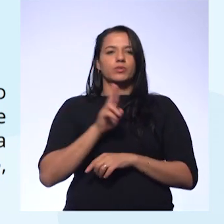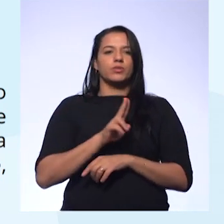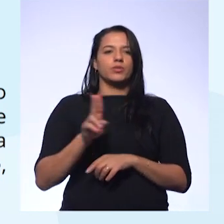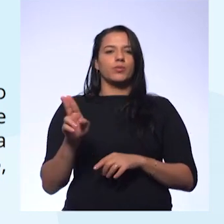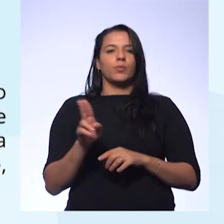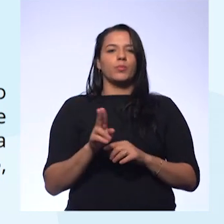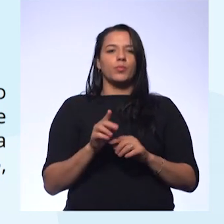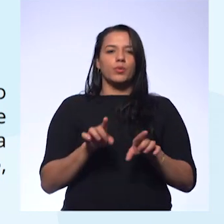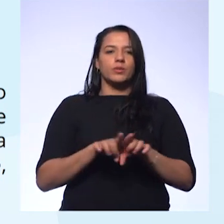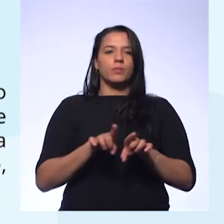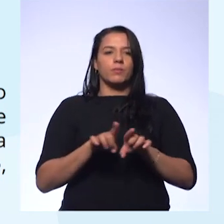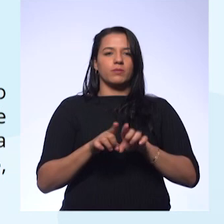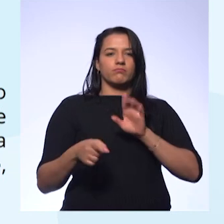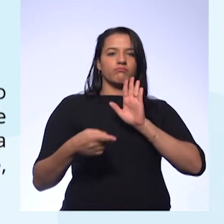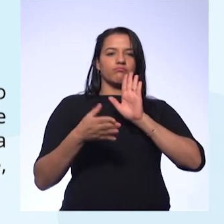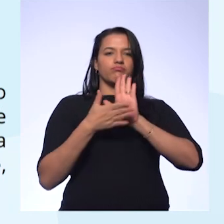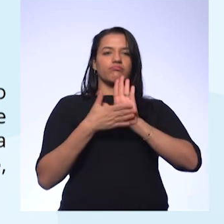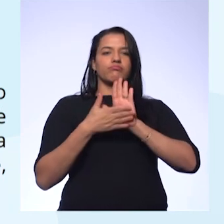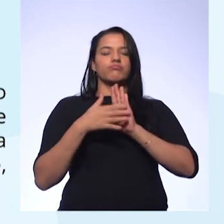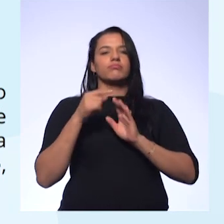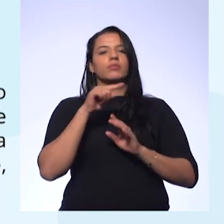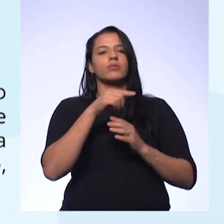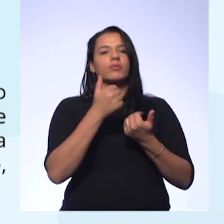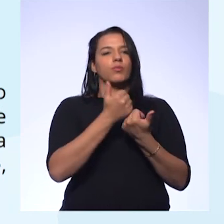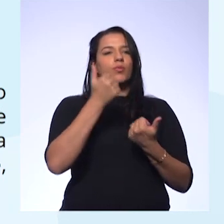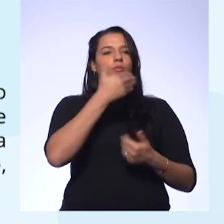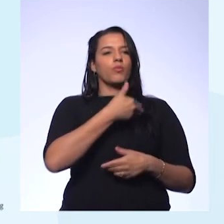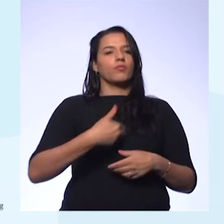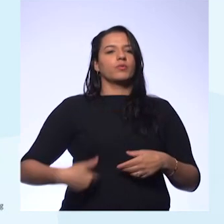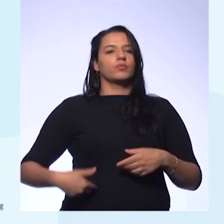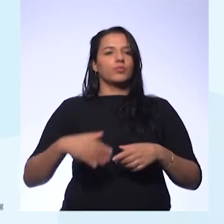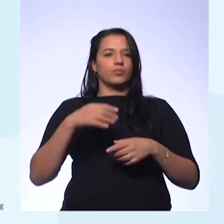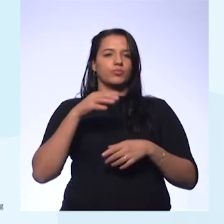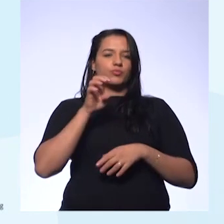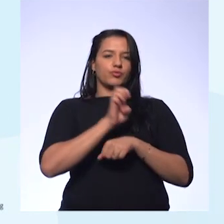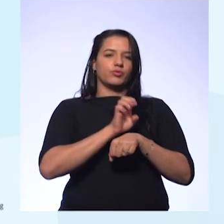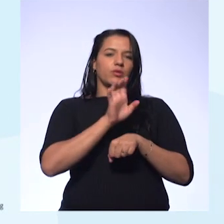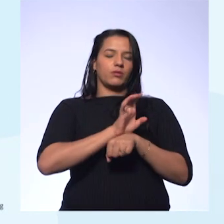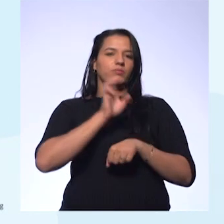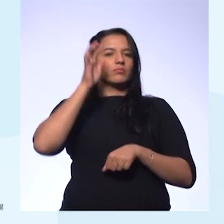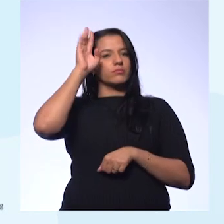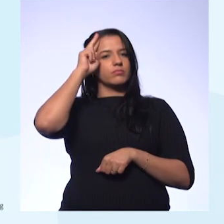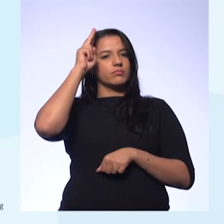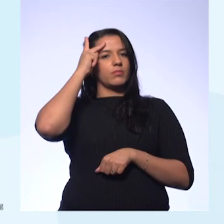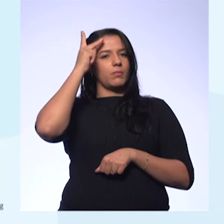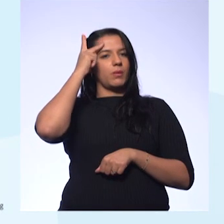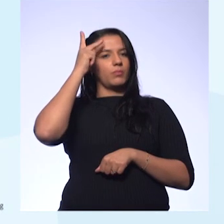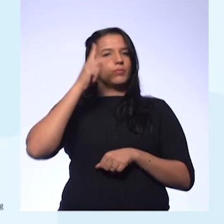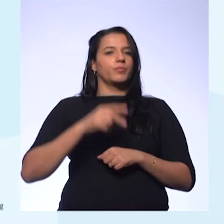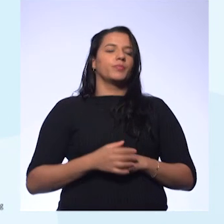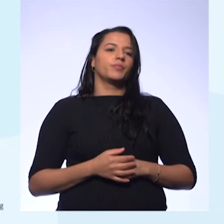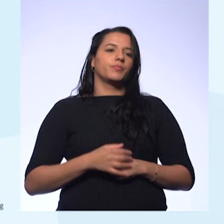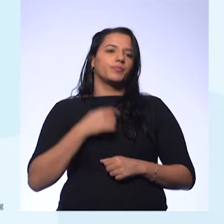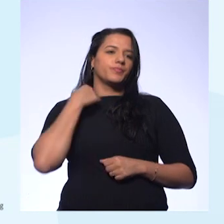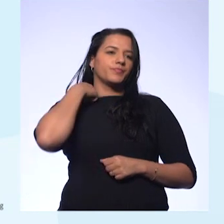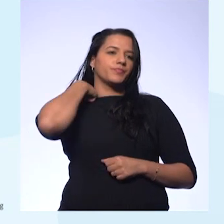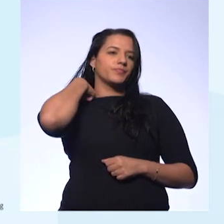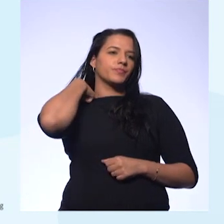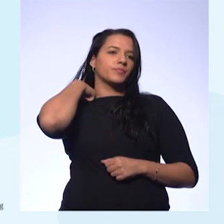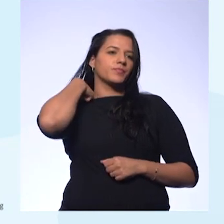que nem paulista era para governar o estado de São Paulo, tá? E aí, o resultado foi esse, a